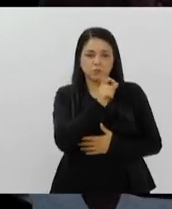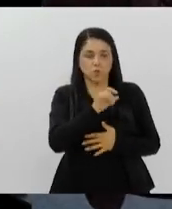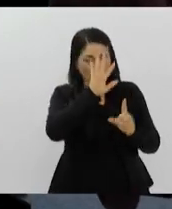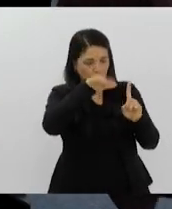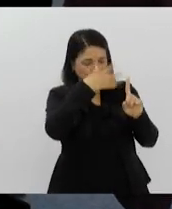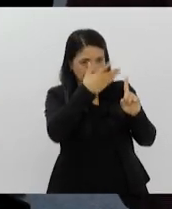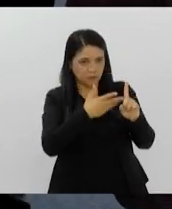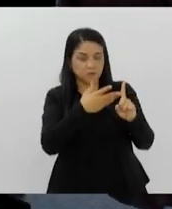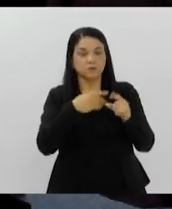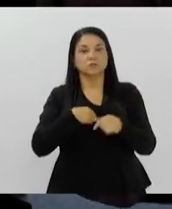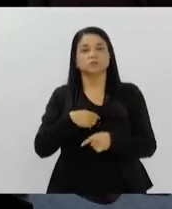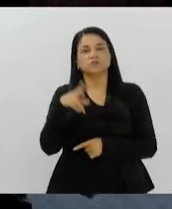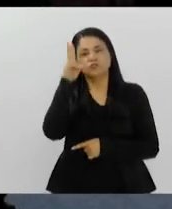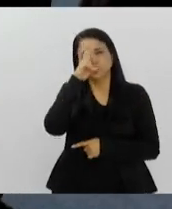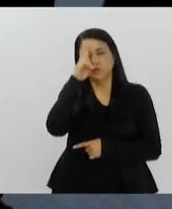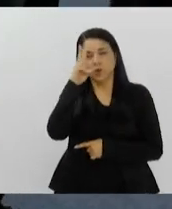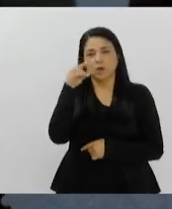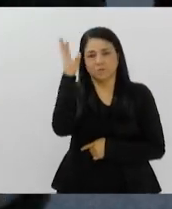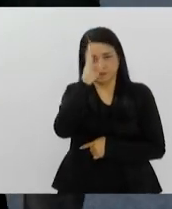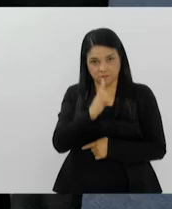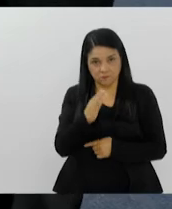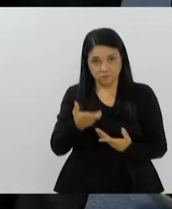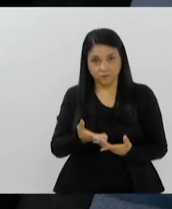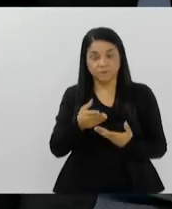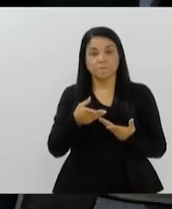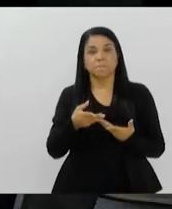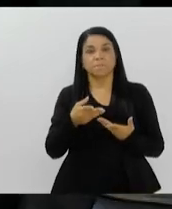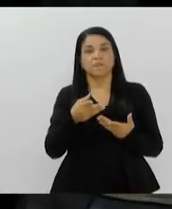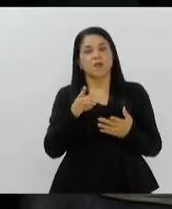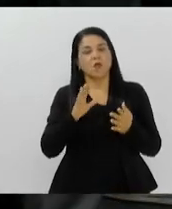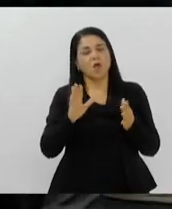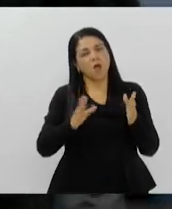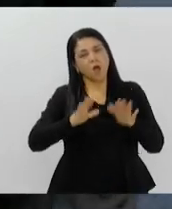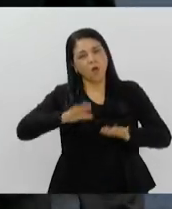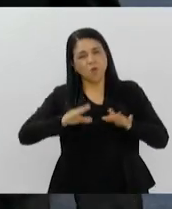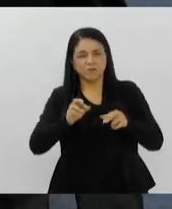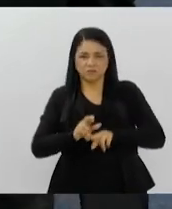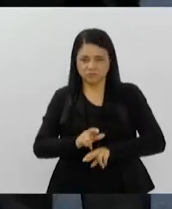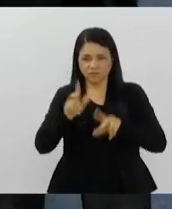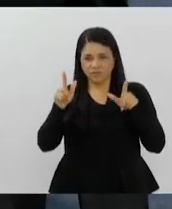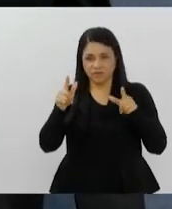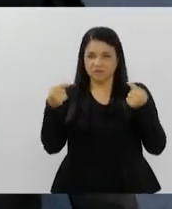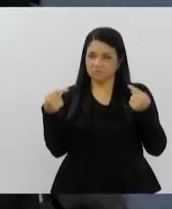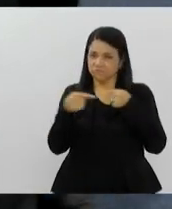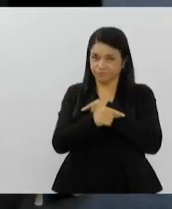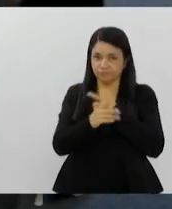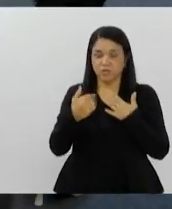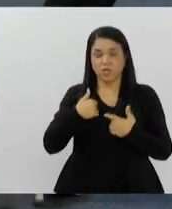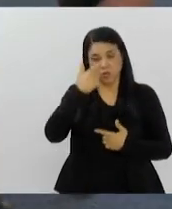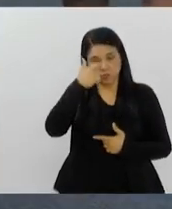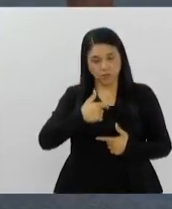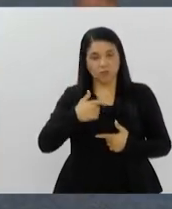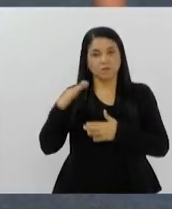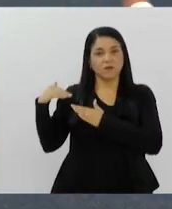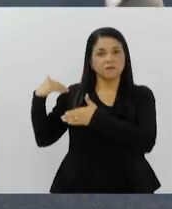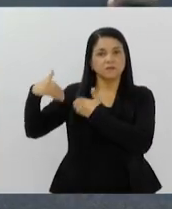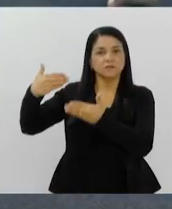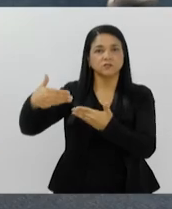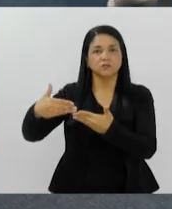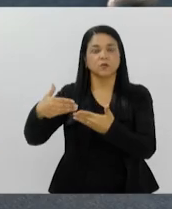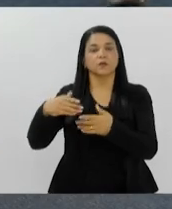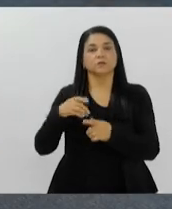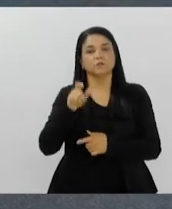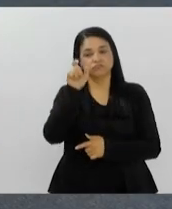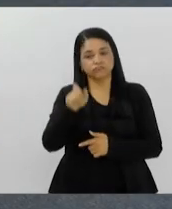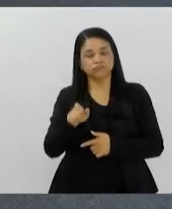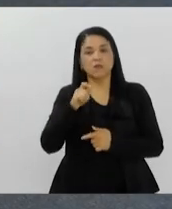construíram a nossa história. Não obstante algumas diferenças que possa ter com a trajetória do